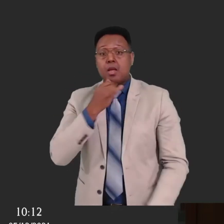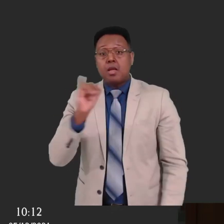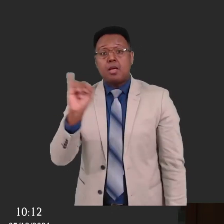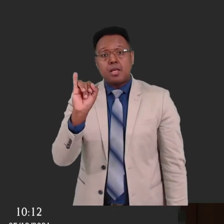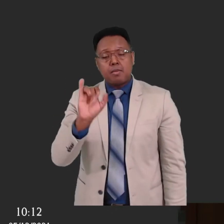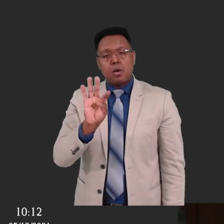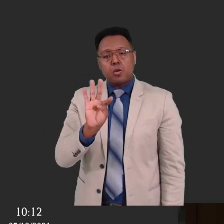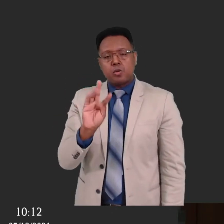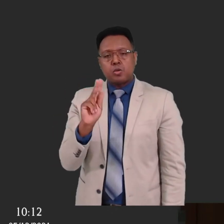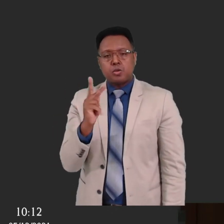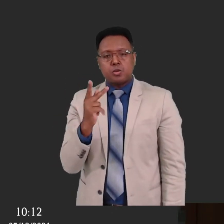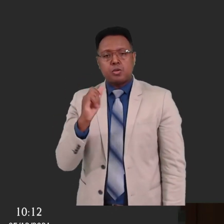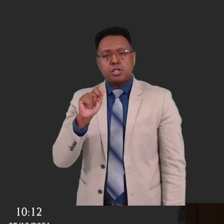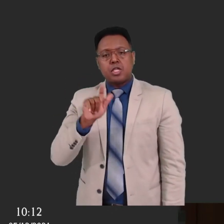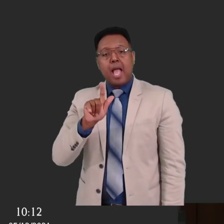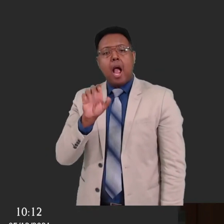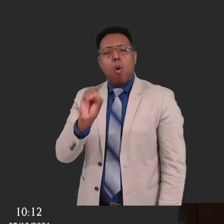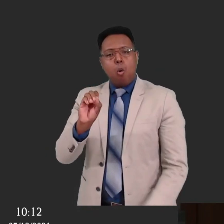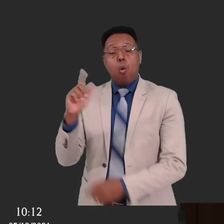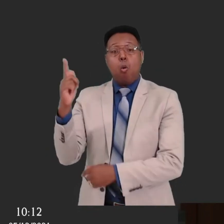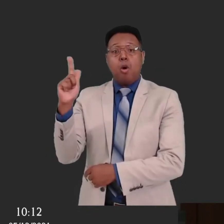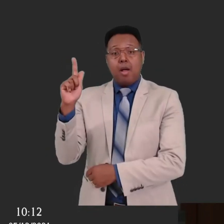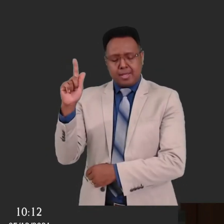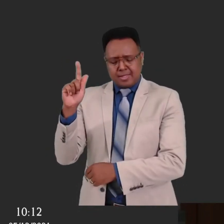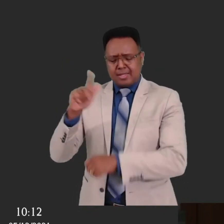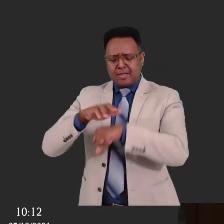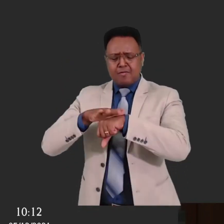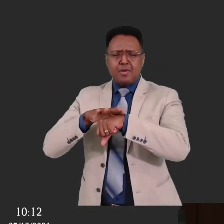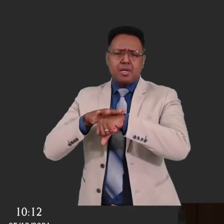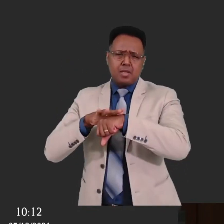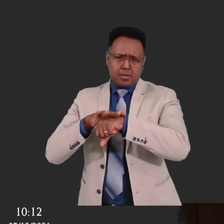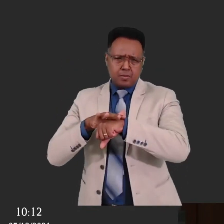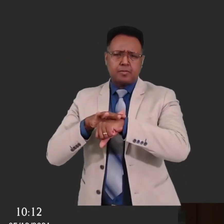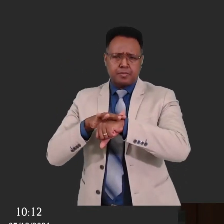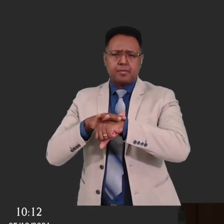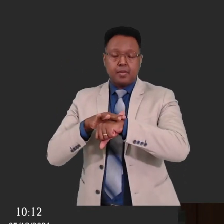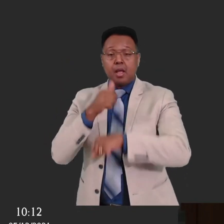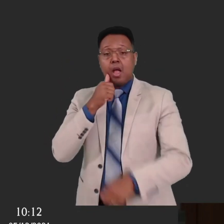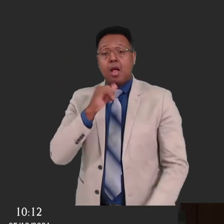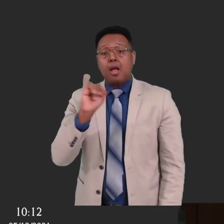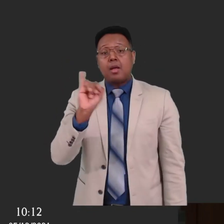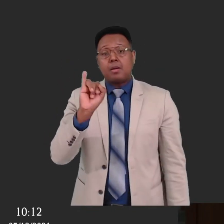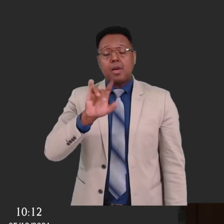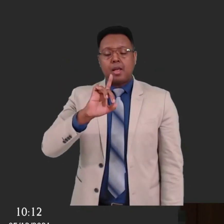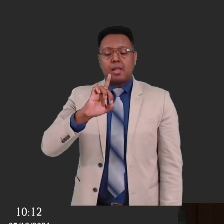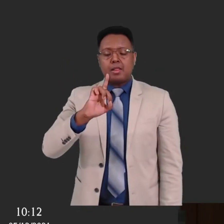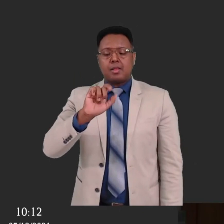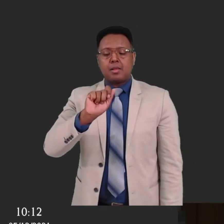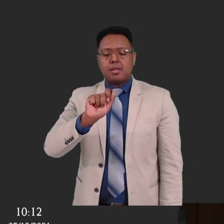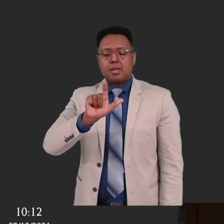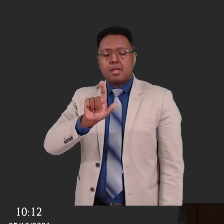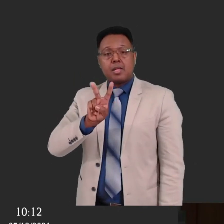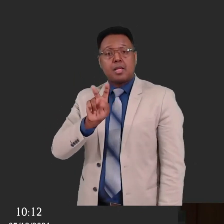do Jardim ABC, em Goiás, também por enfermidade. A irmã Dalva, com problemas cardíacos,